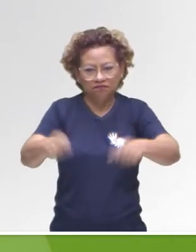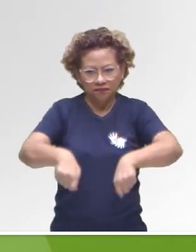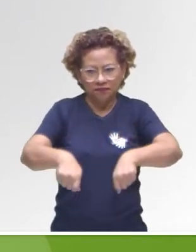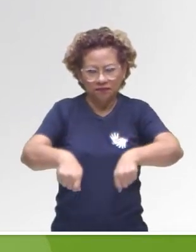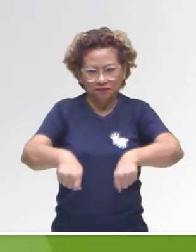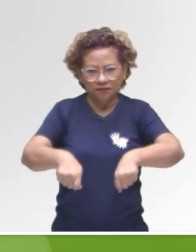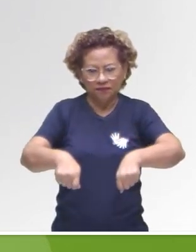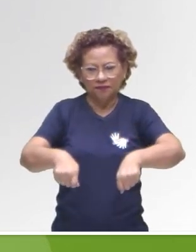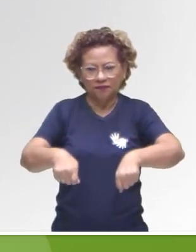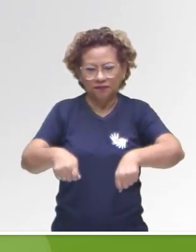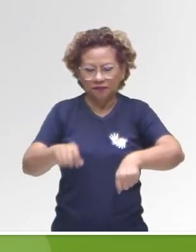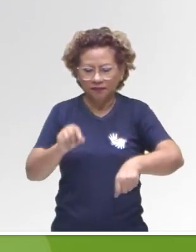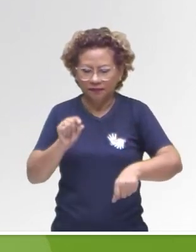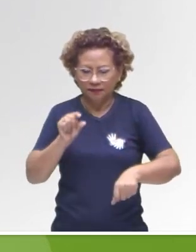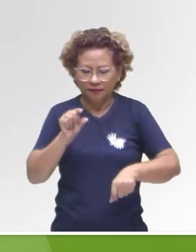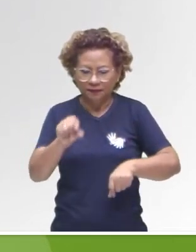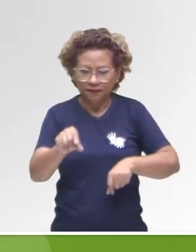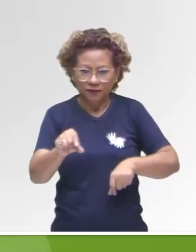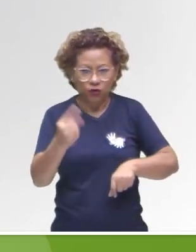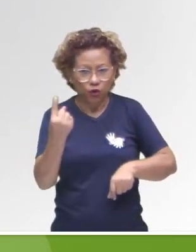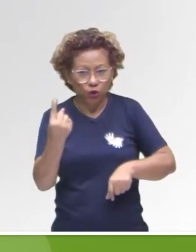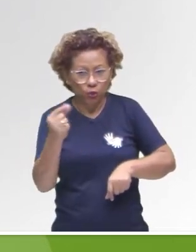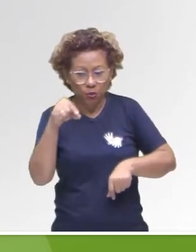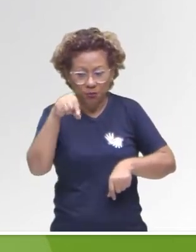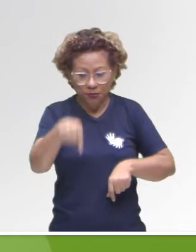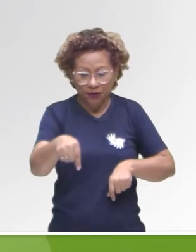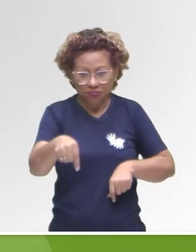placas individualmente